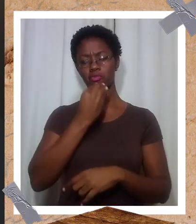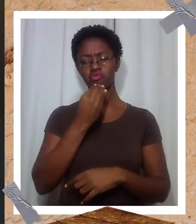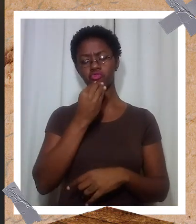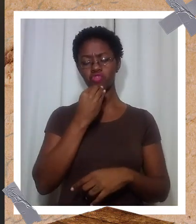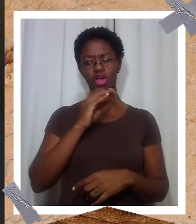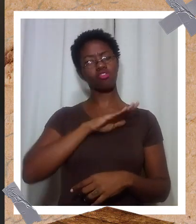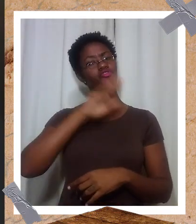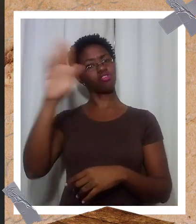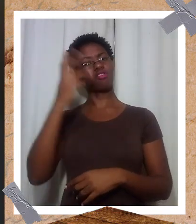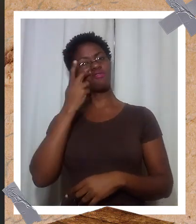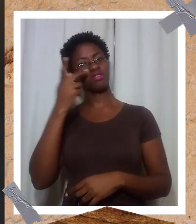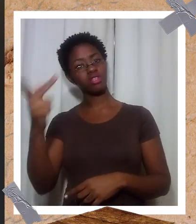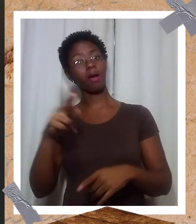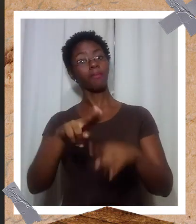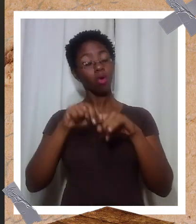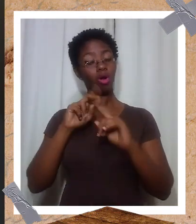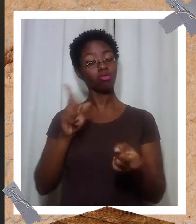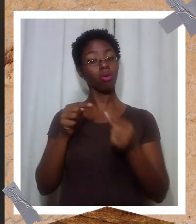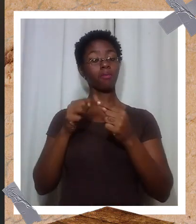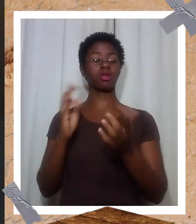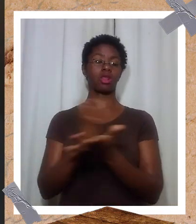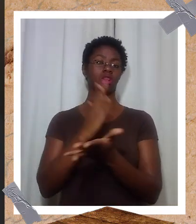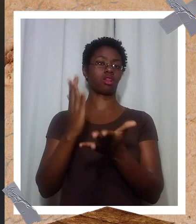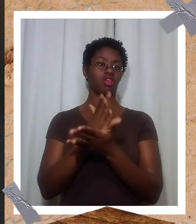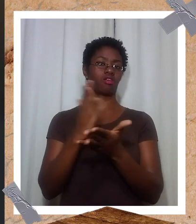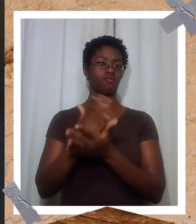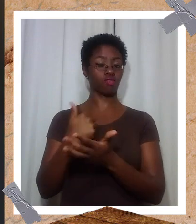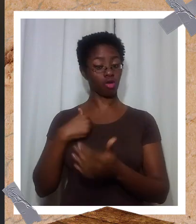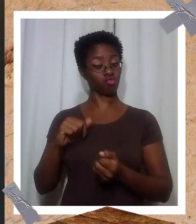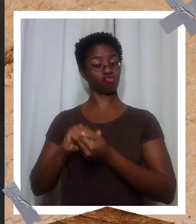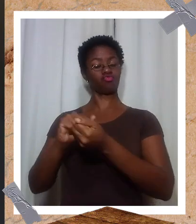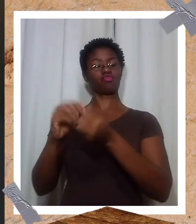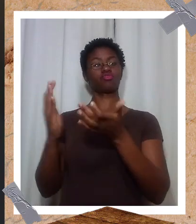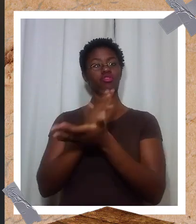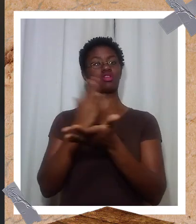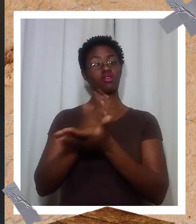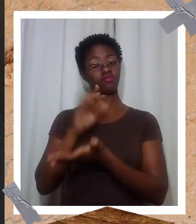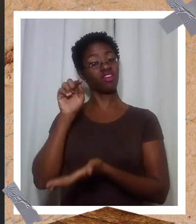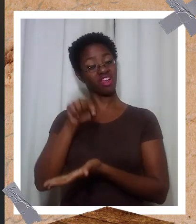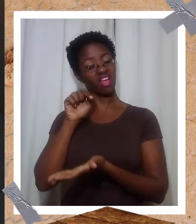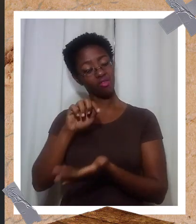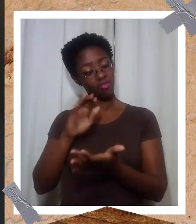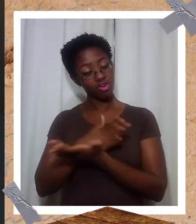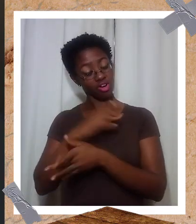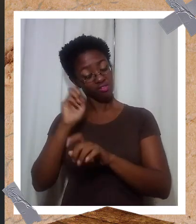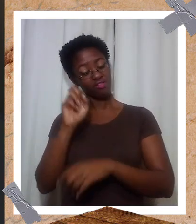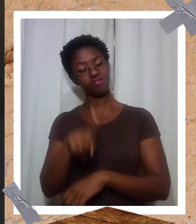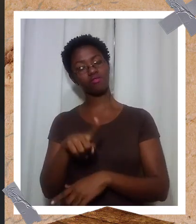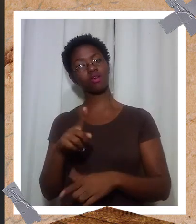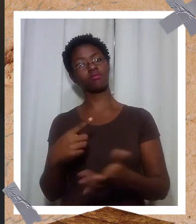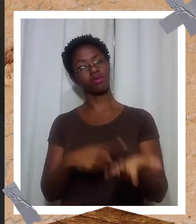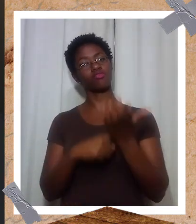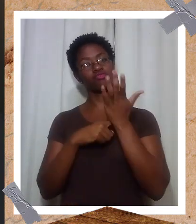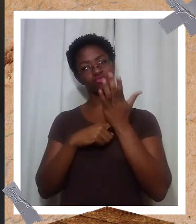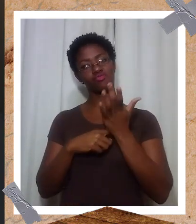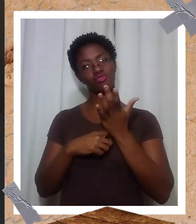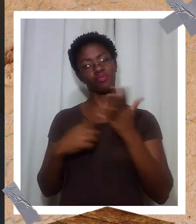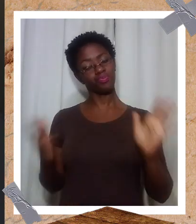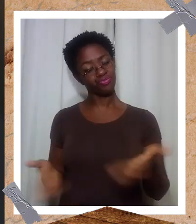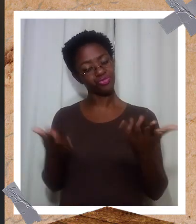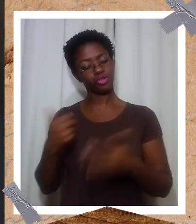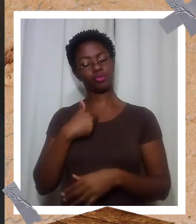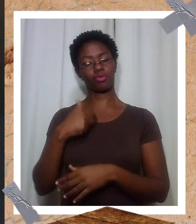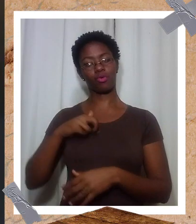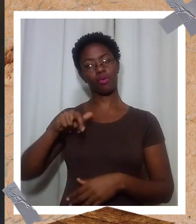lugares por conta do objeto livro. O livro que me fez circular por esses lugares, né? De certa forma, eu